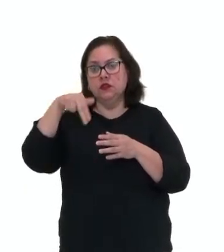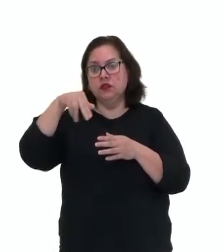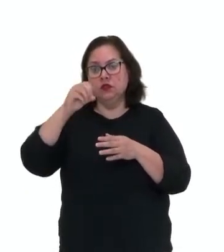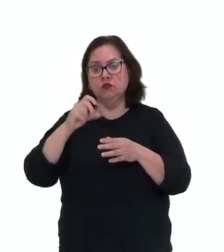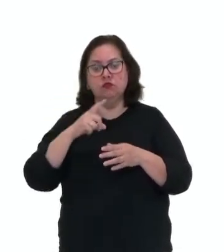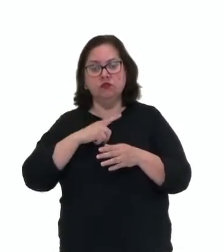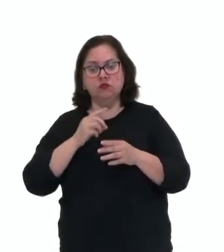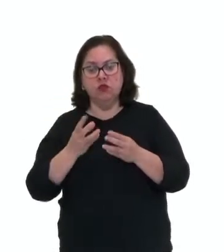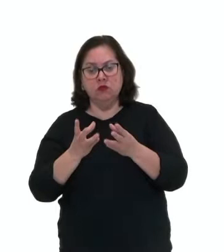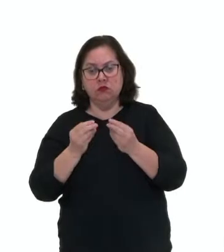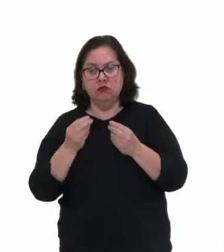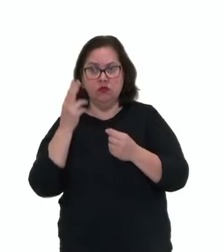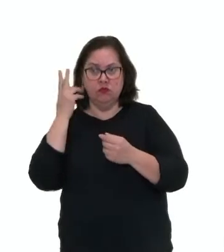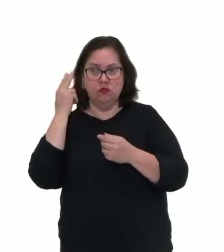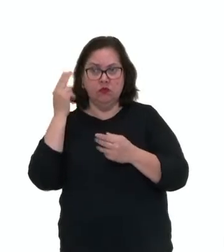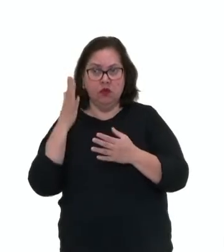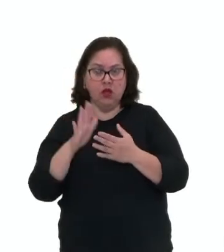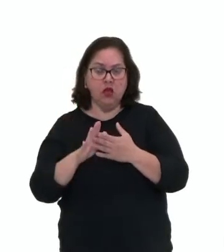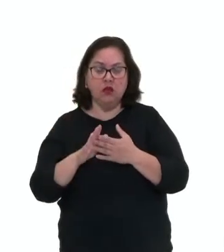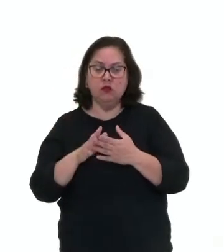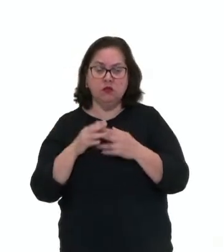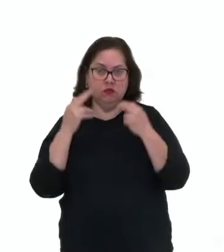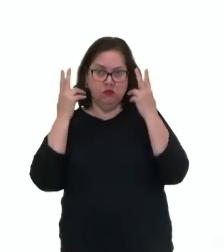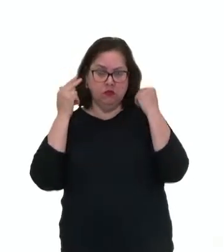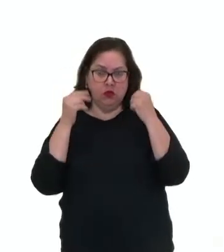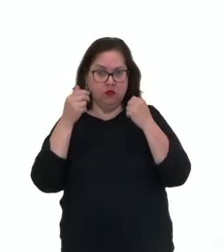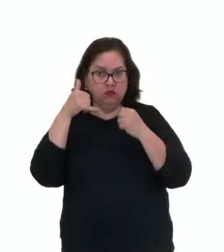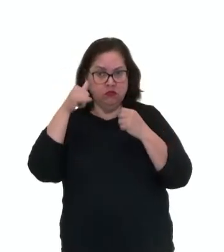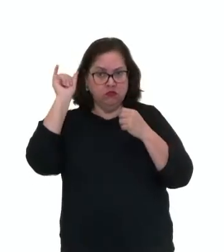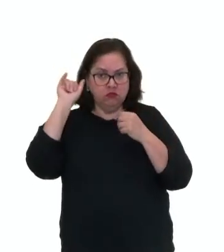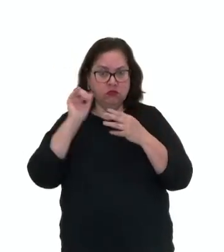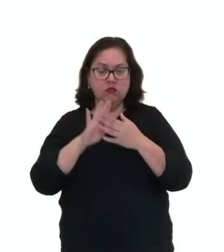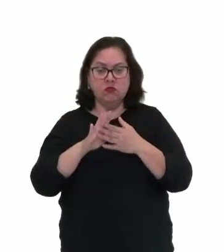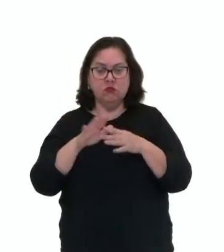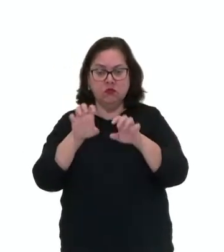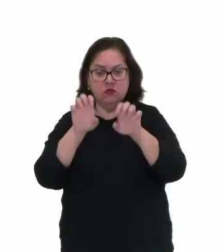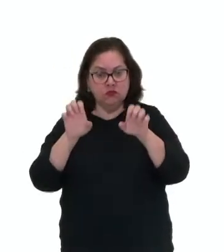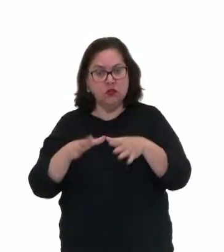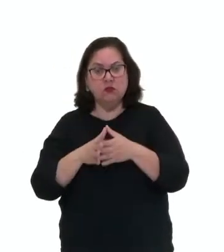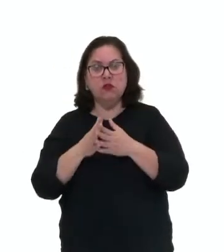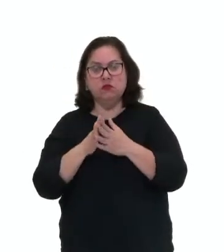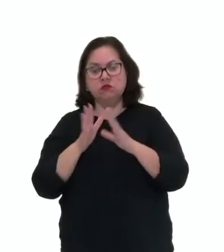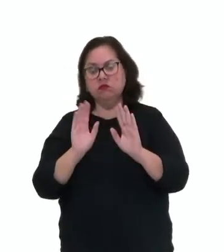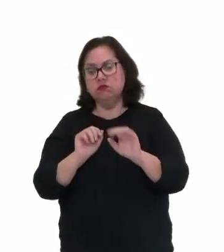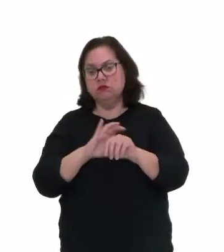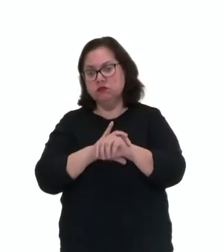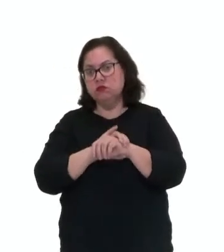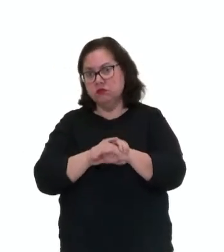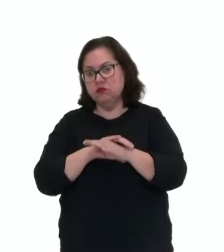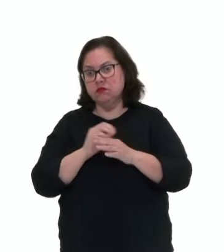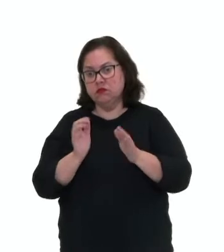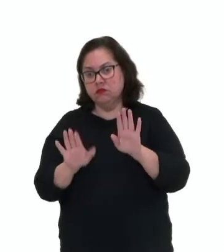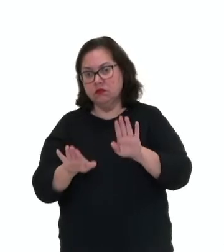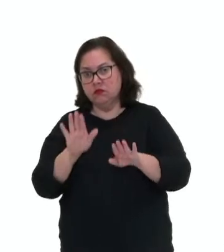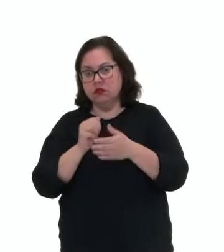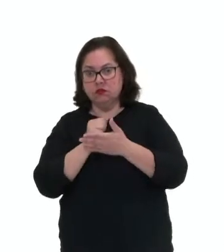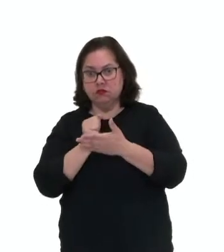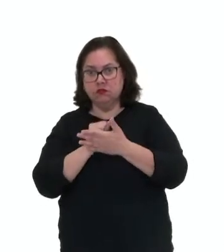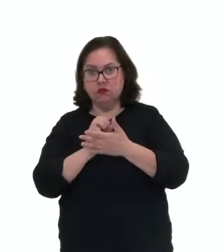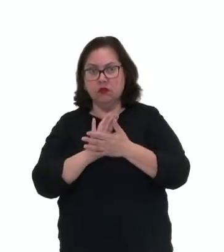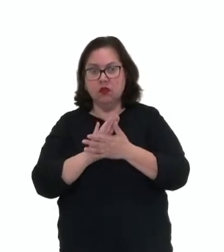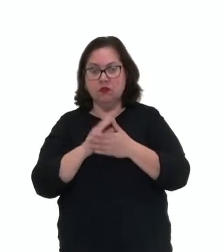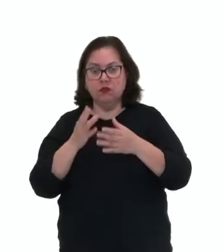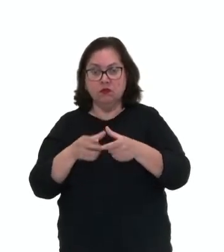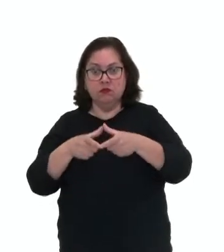tiver um número normal e habitual daqueles animais, o sistema consegue se entrar em equilíbrio. Agora, quando eu